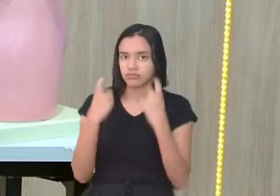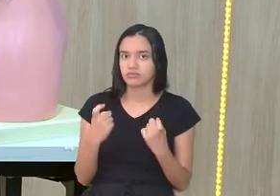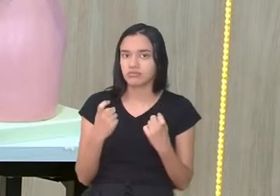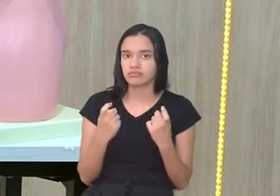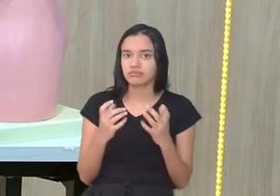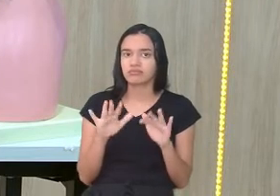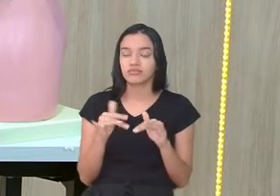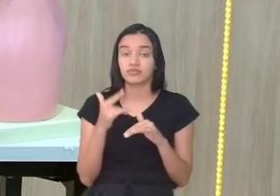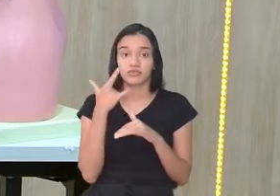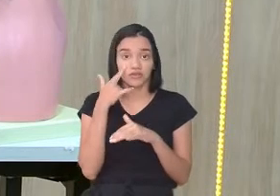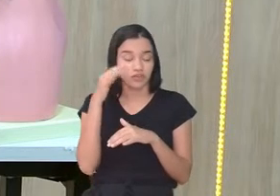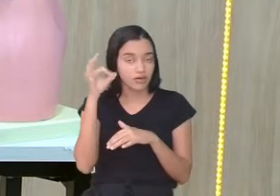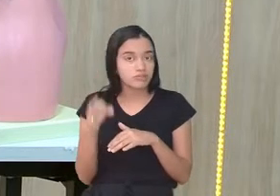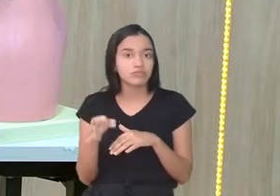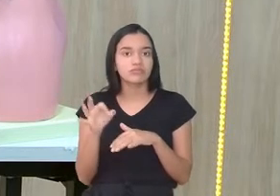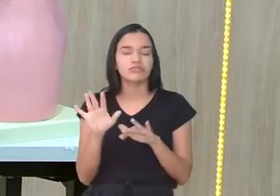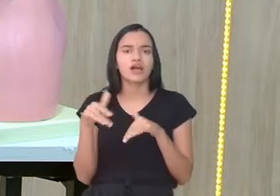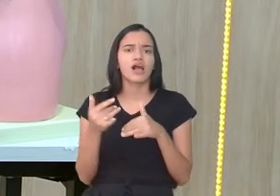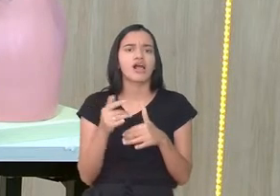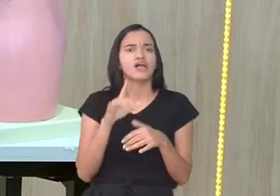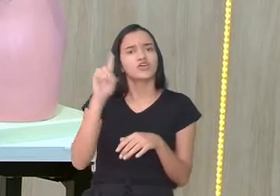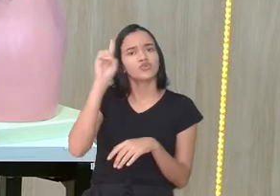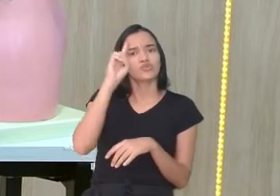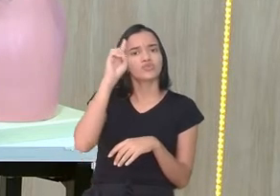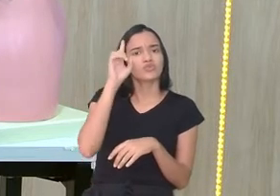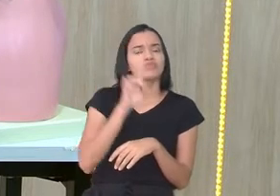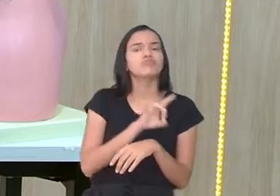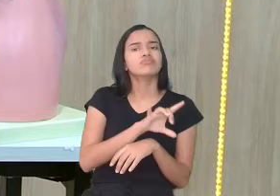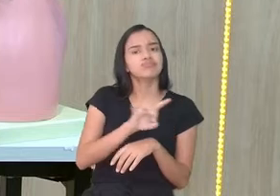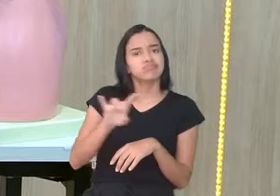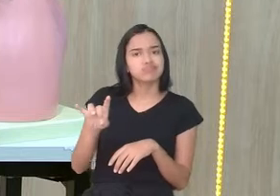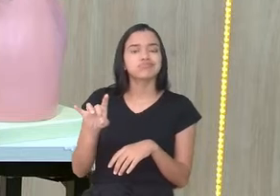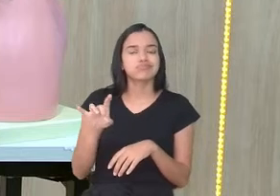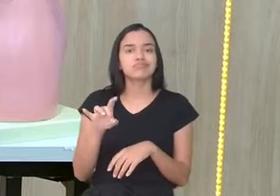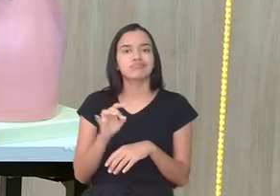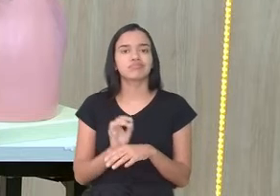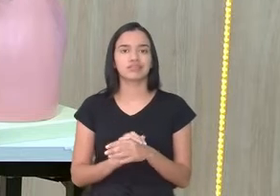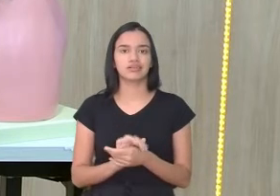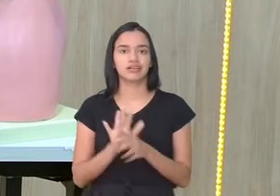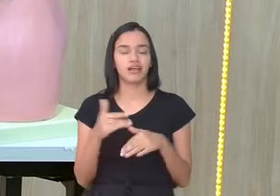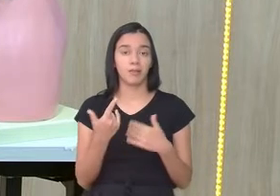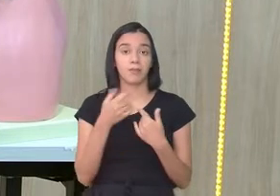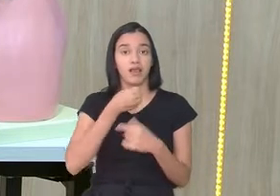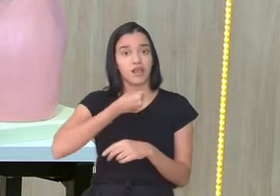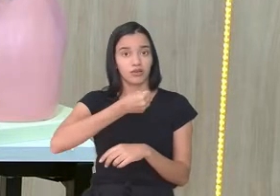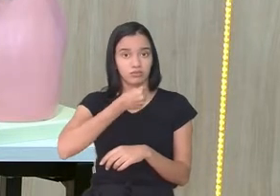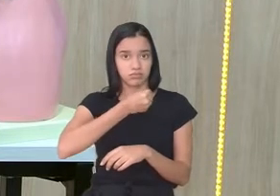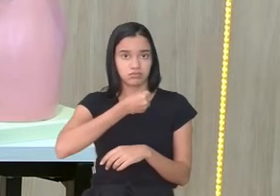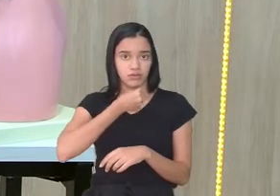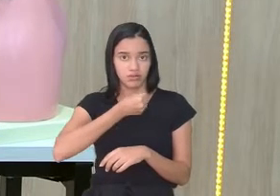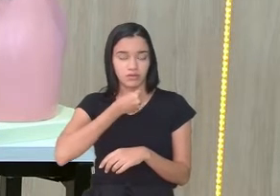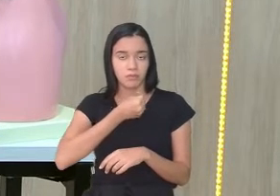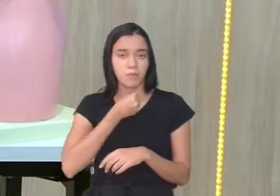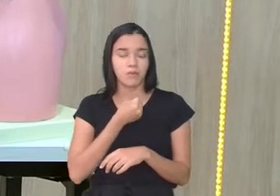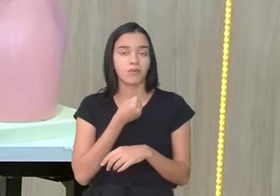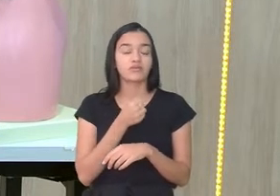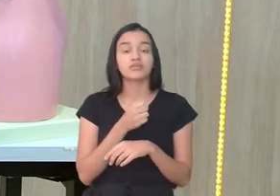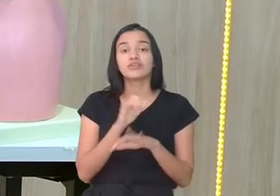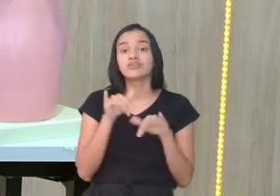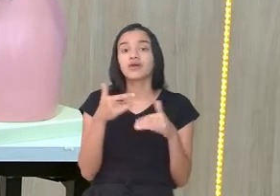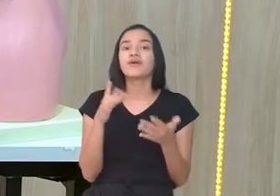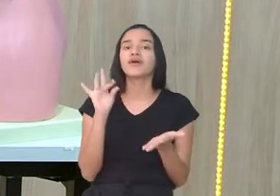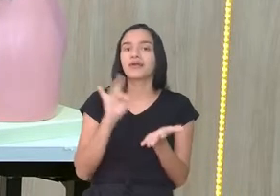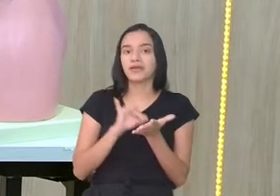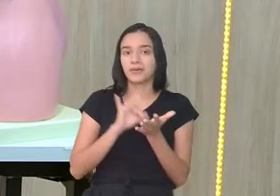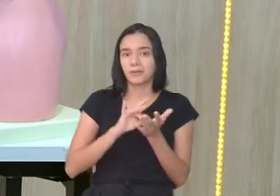ficar em alerta. Então, nós vemos a cada dia vários casos que chamam a atenção da mídia, não é, de uma forma intensa. Então,